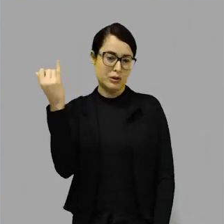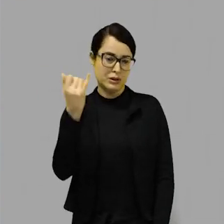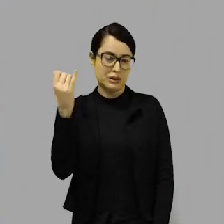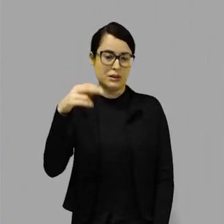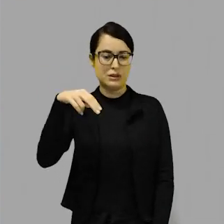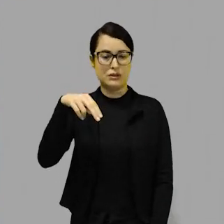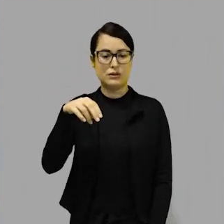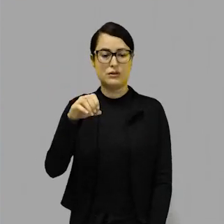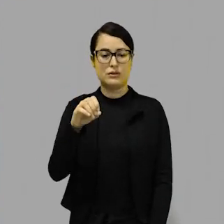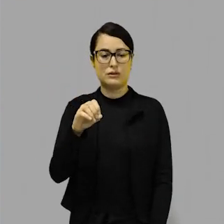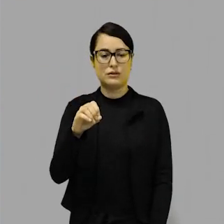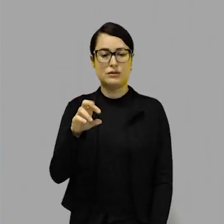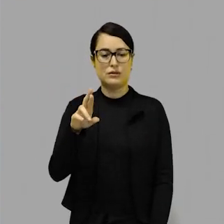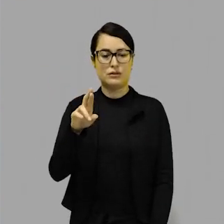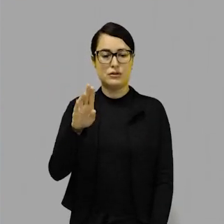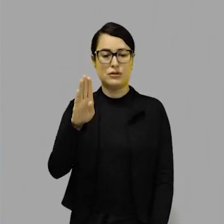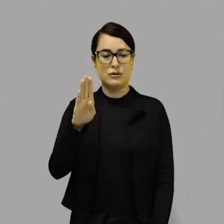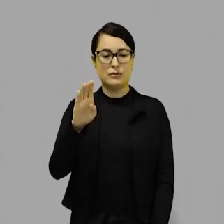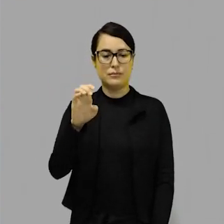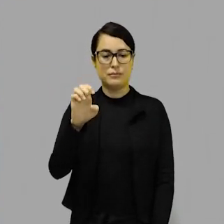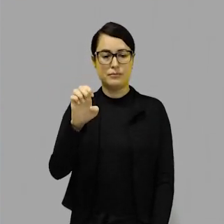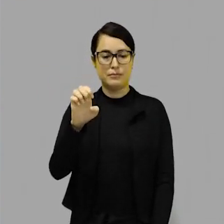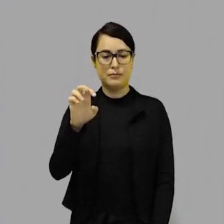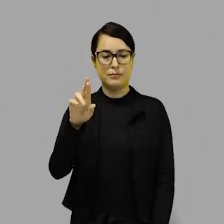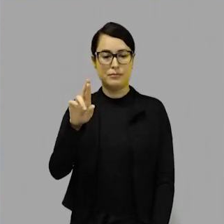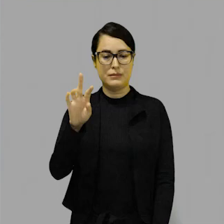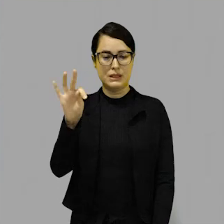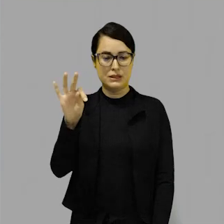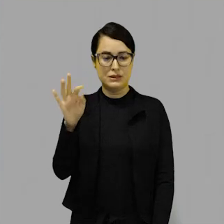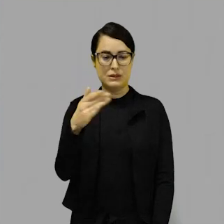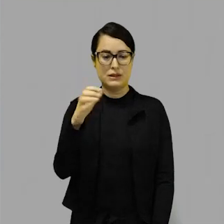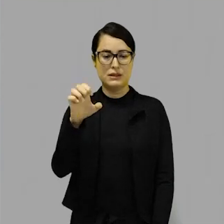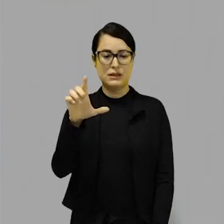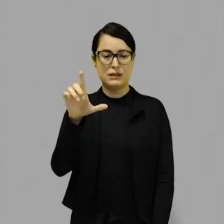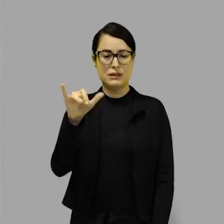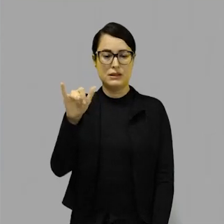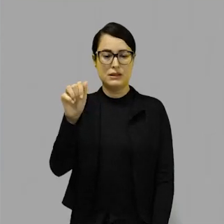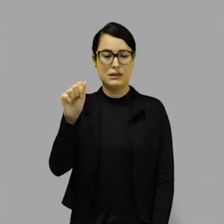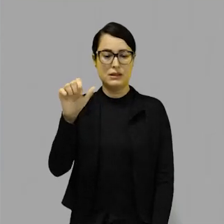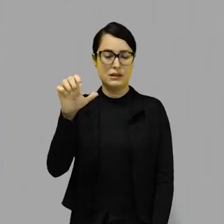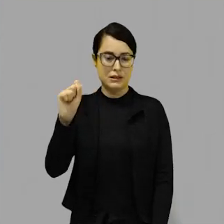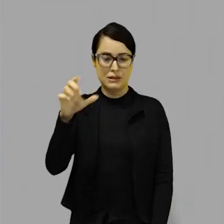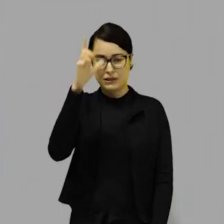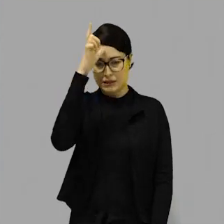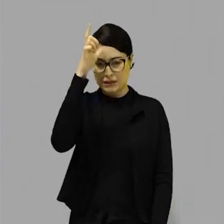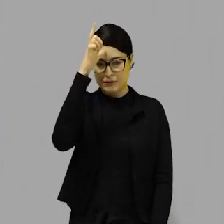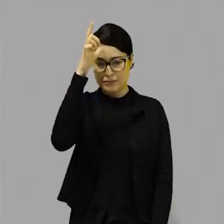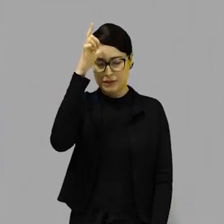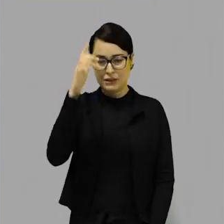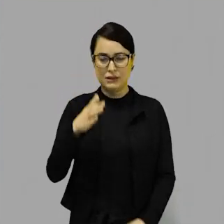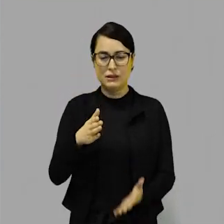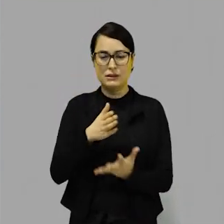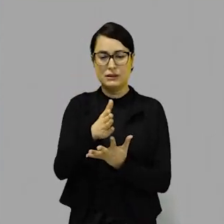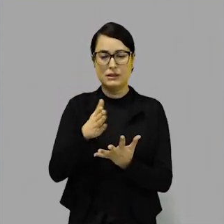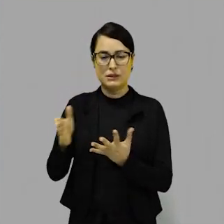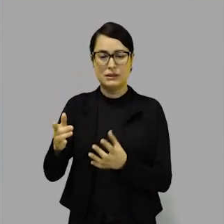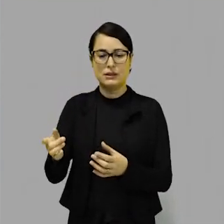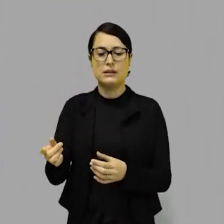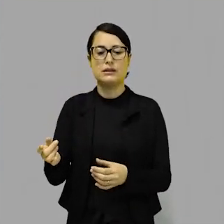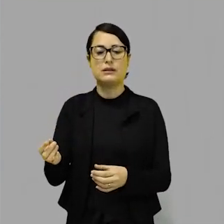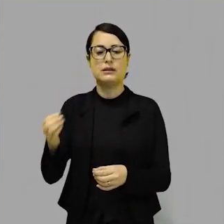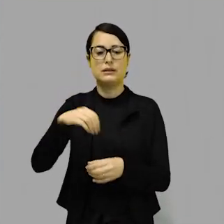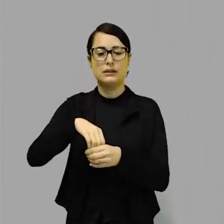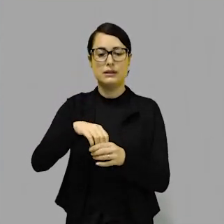da sociologia alemã, chamado Norbert Elias, e as teias de interdependência. Depois, no terceiro